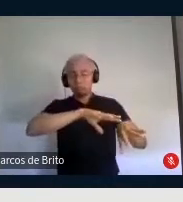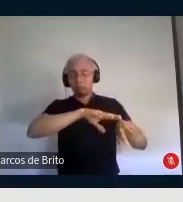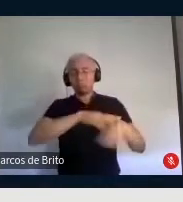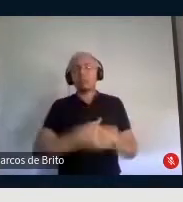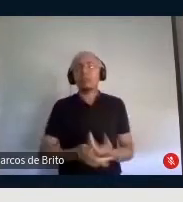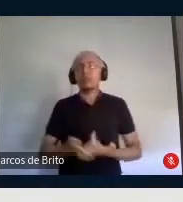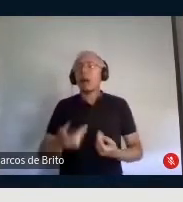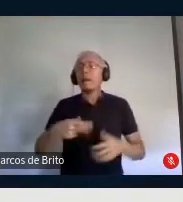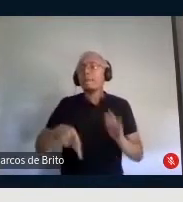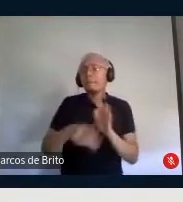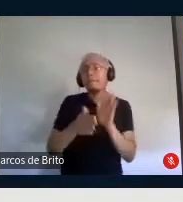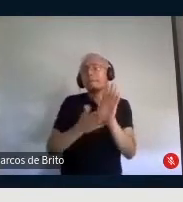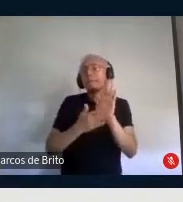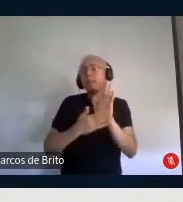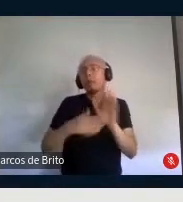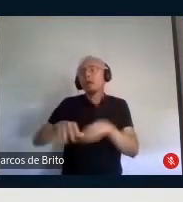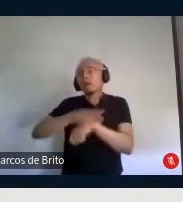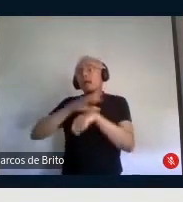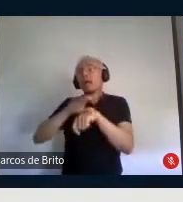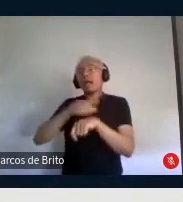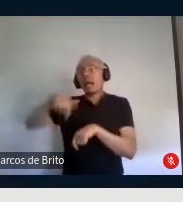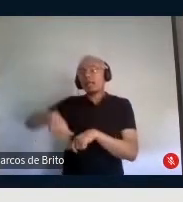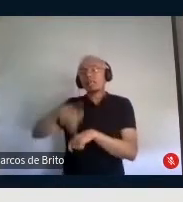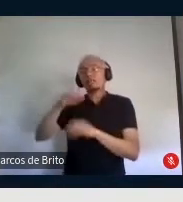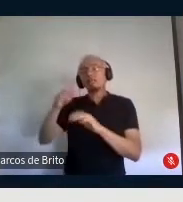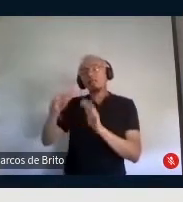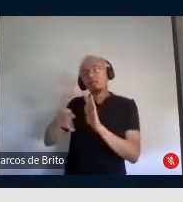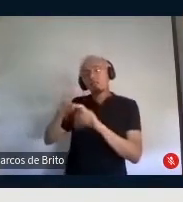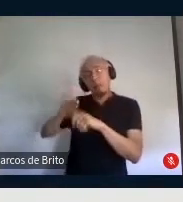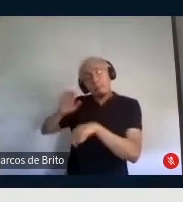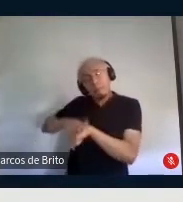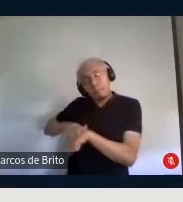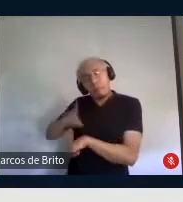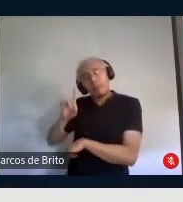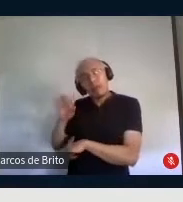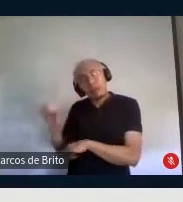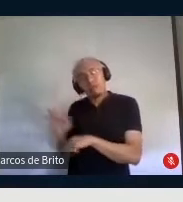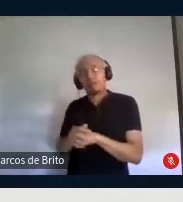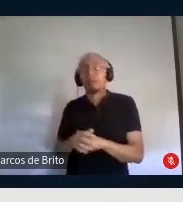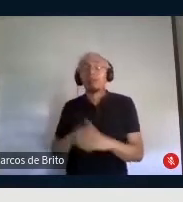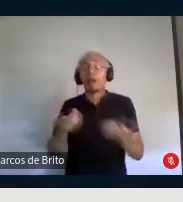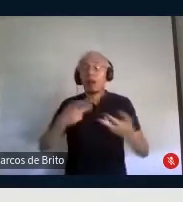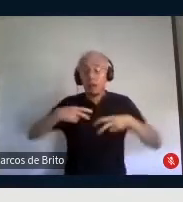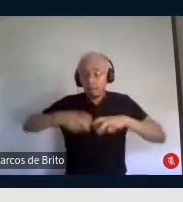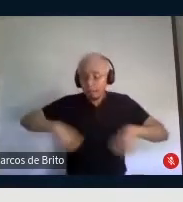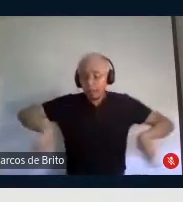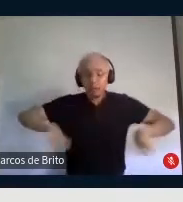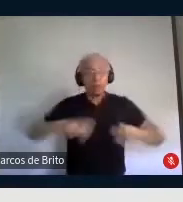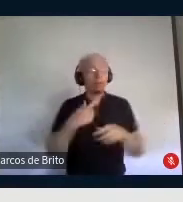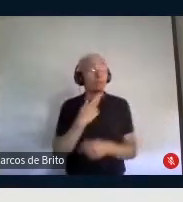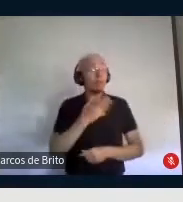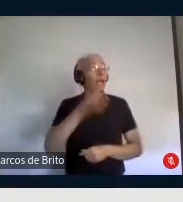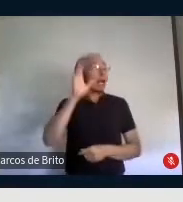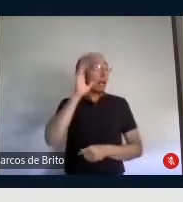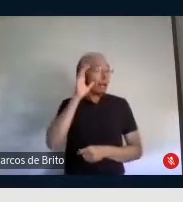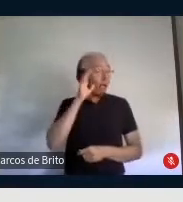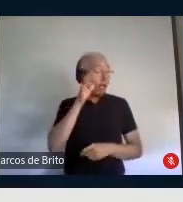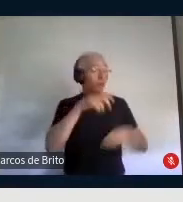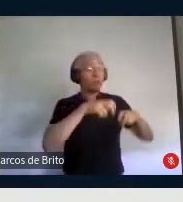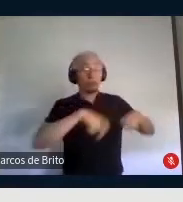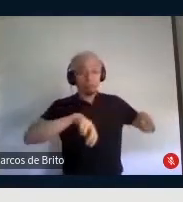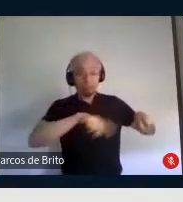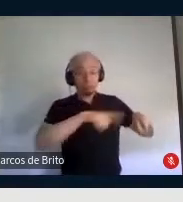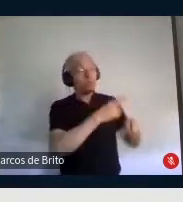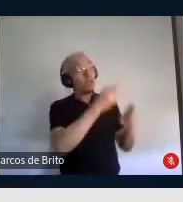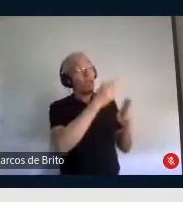do CASDF na formação desse profissional. Como banca, nós tivemos o professor Carlos Henrique Rodrigues, da